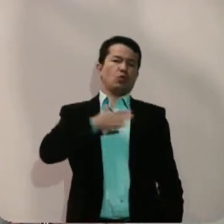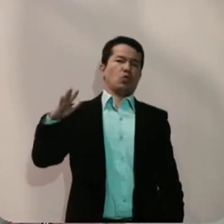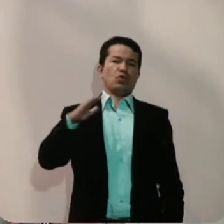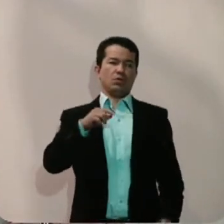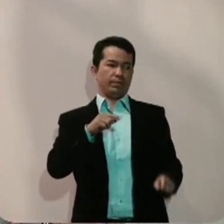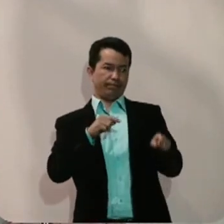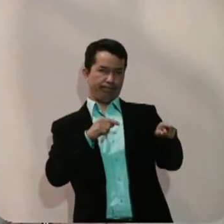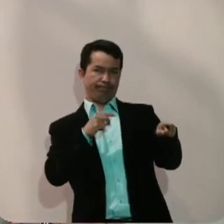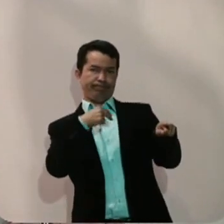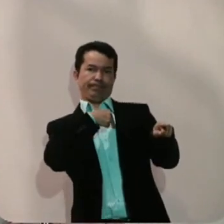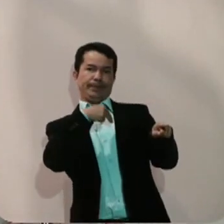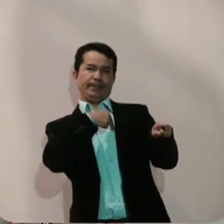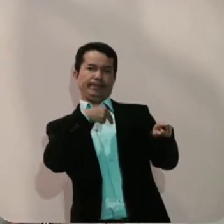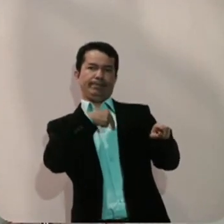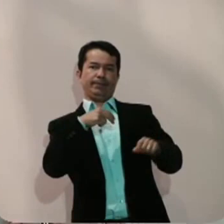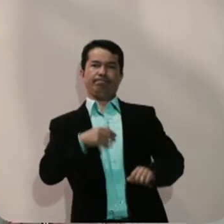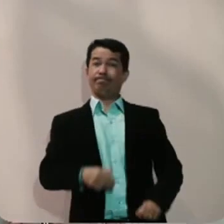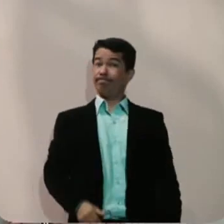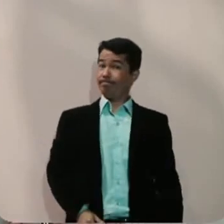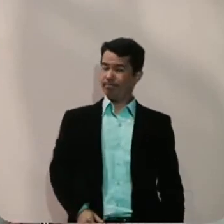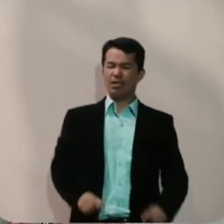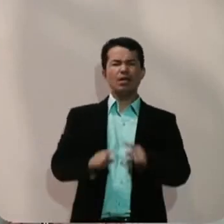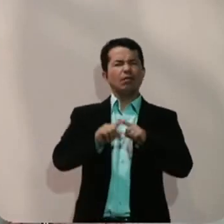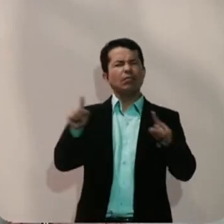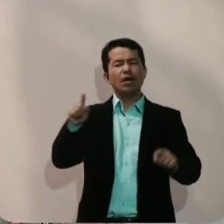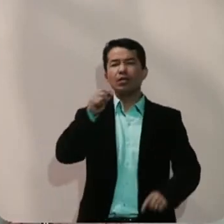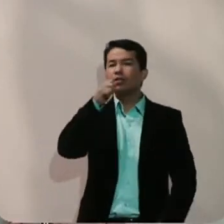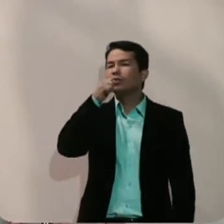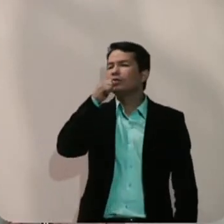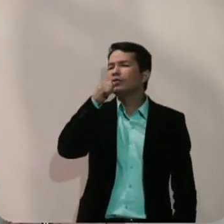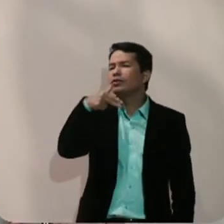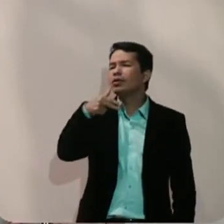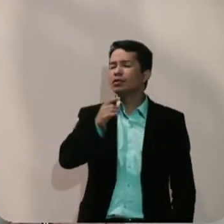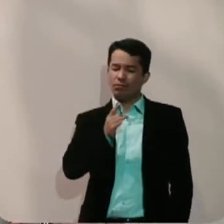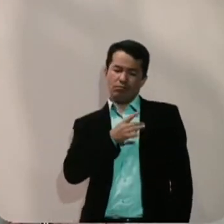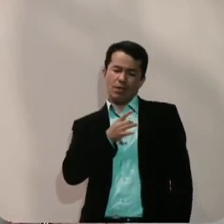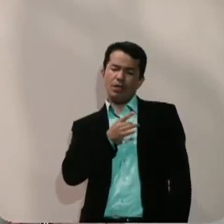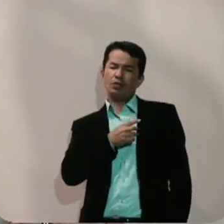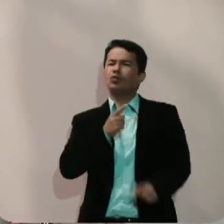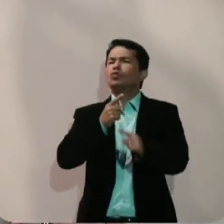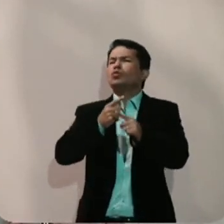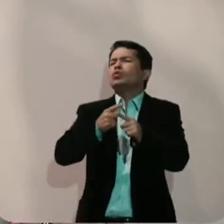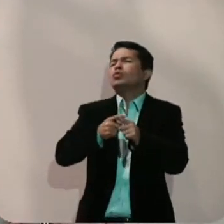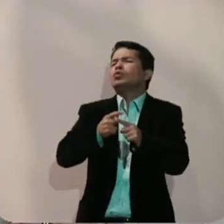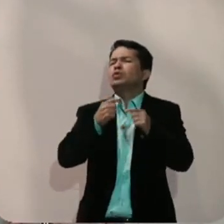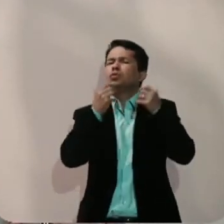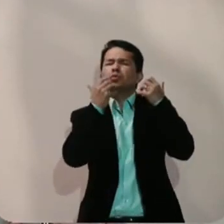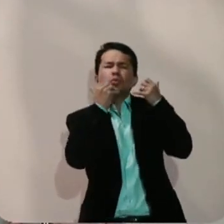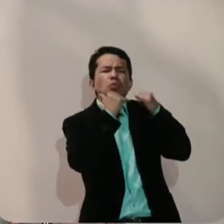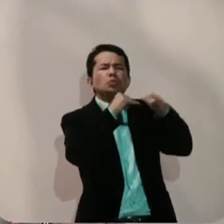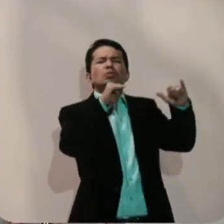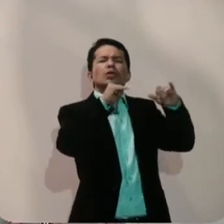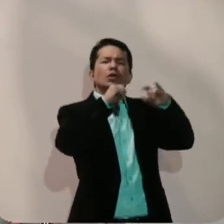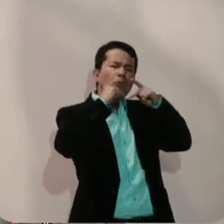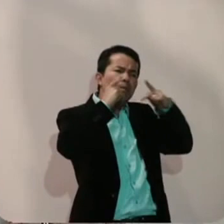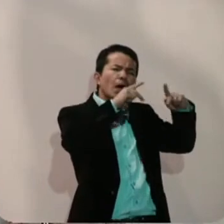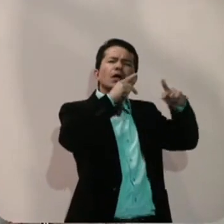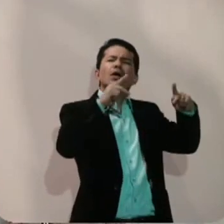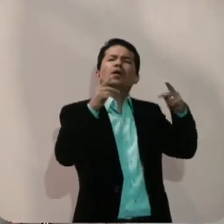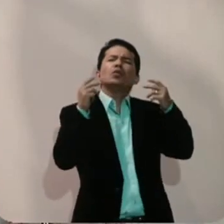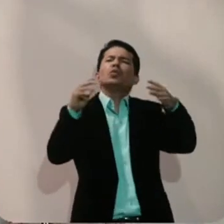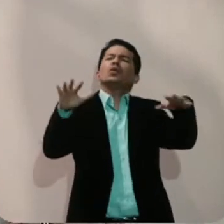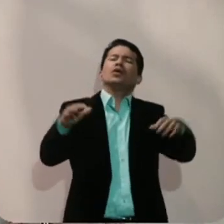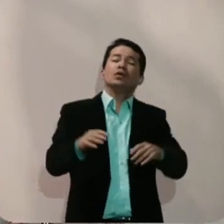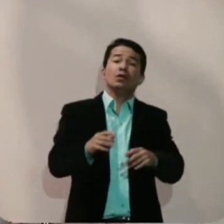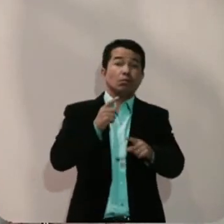Deus se tivesse misericórdia deles com a pregação. Então ele não queria pregar de